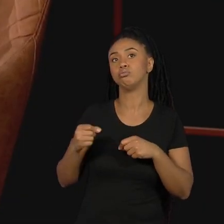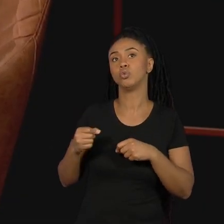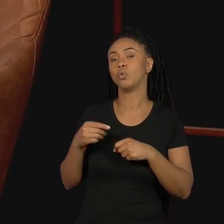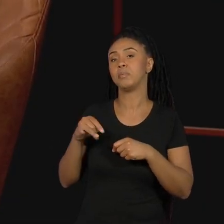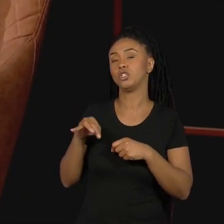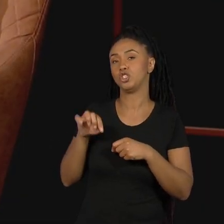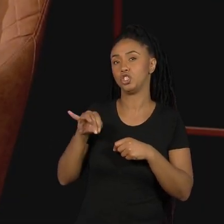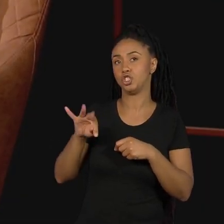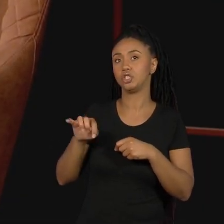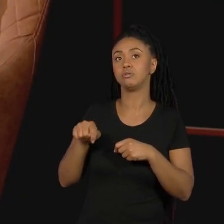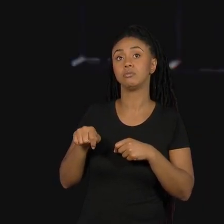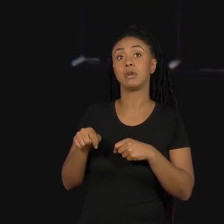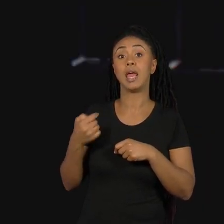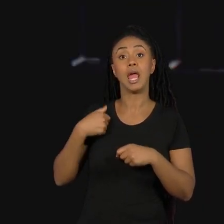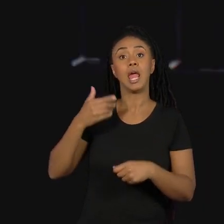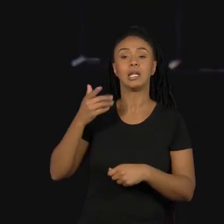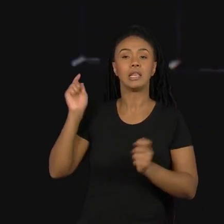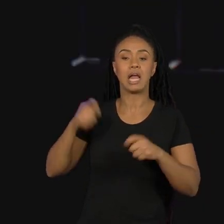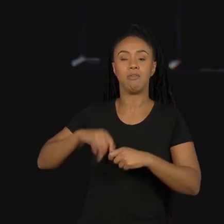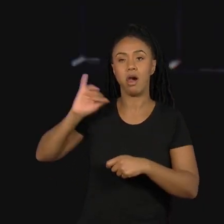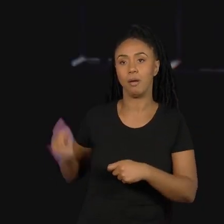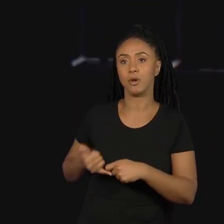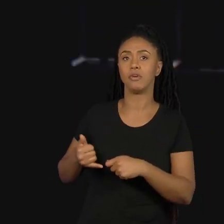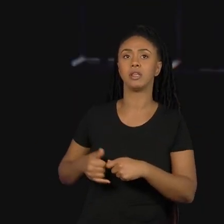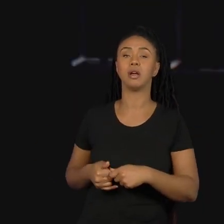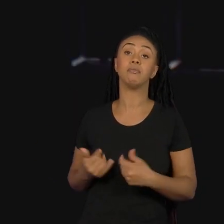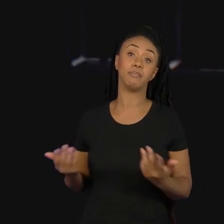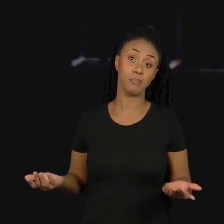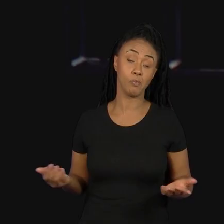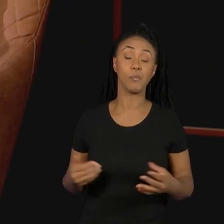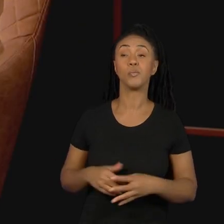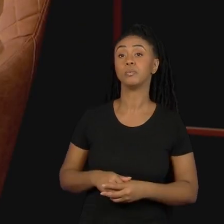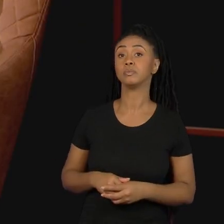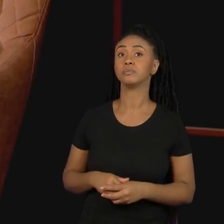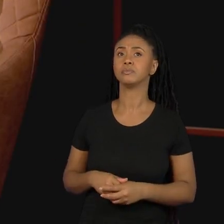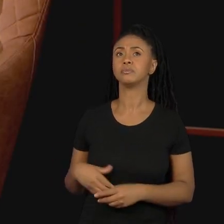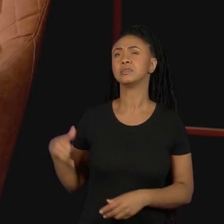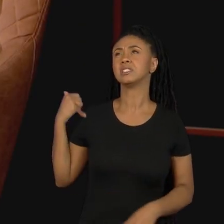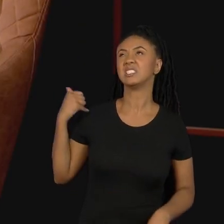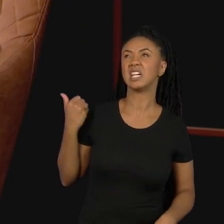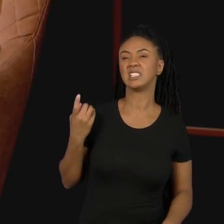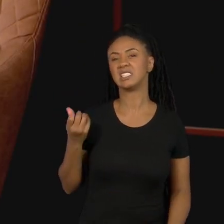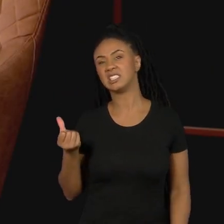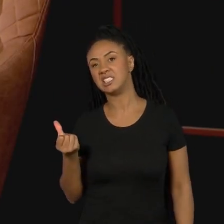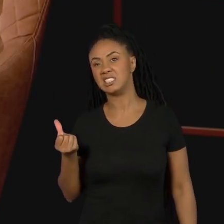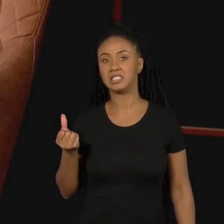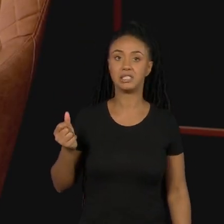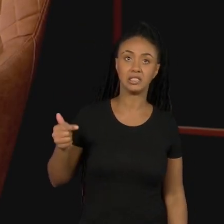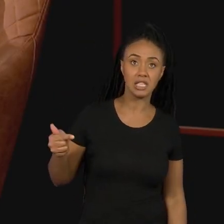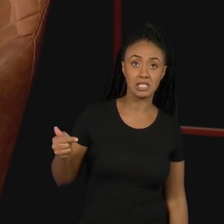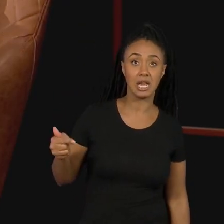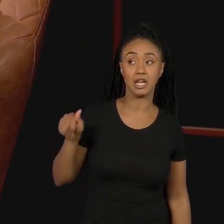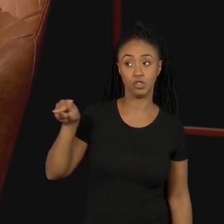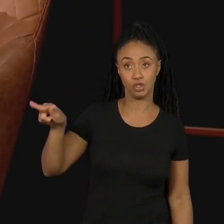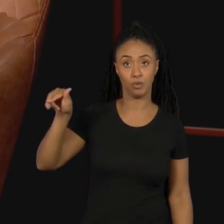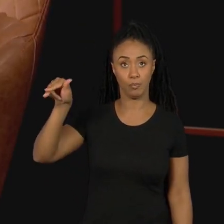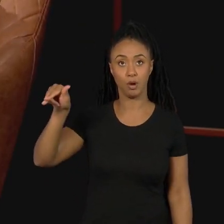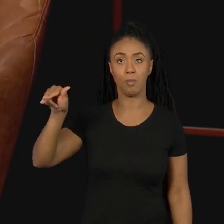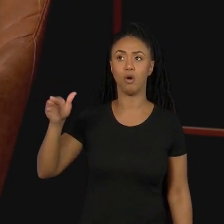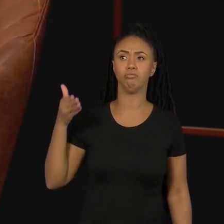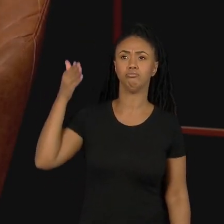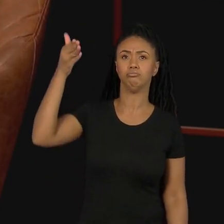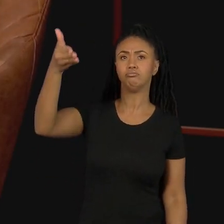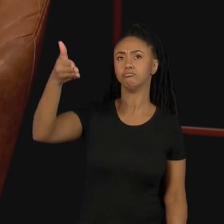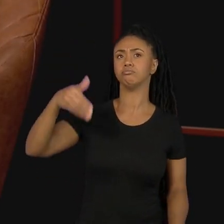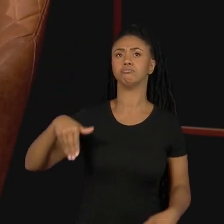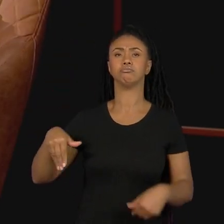Que sabia usar, que sabia aproveitar. E muito curioso. Aos 16, 17, eu ia visitar os grandes mestres, o